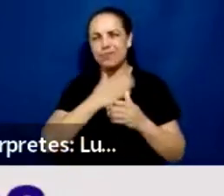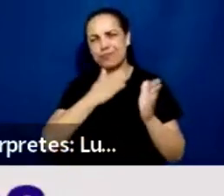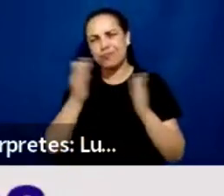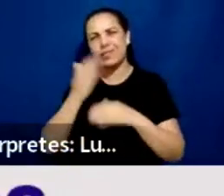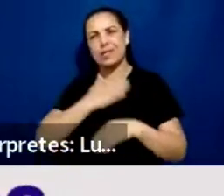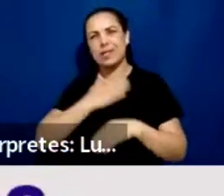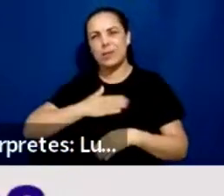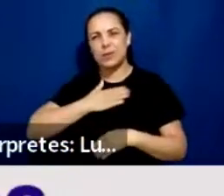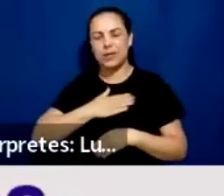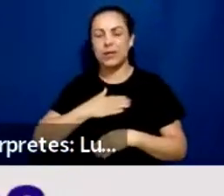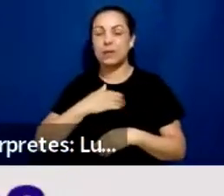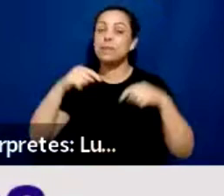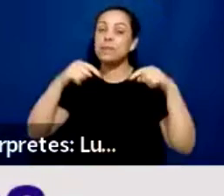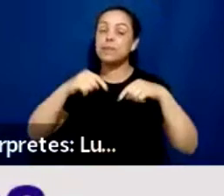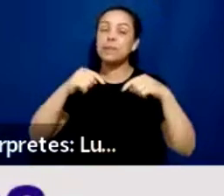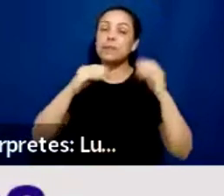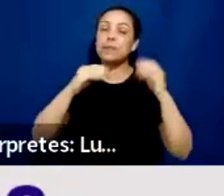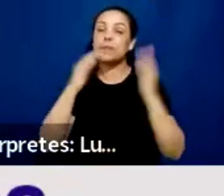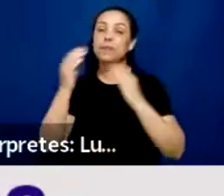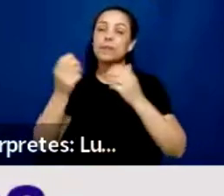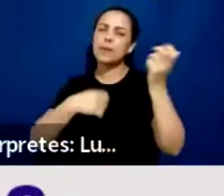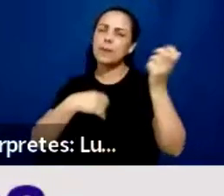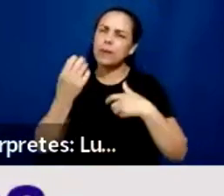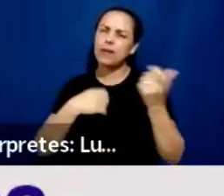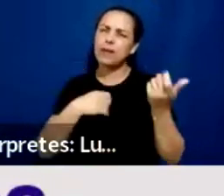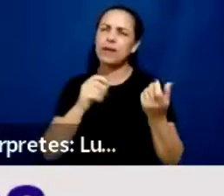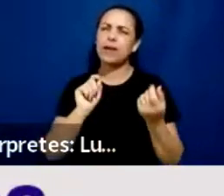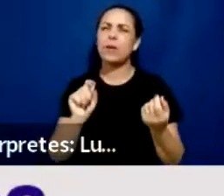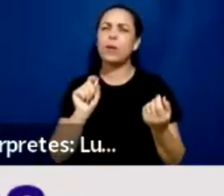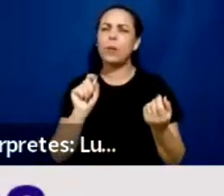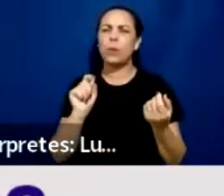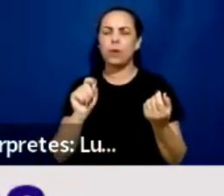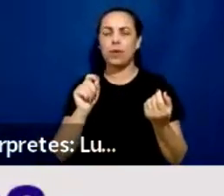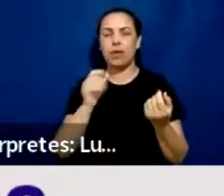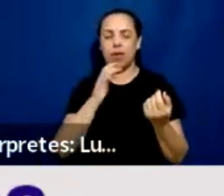um pouquinho para vocês. Como eu falei, esse assunto